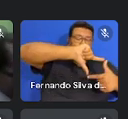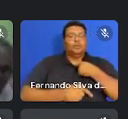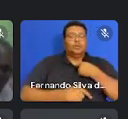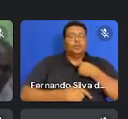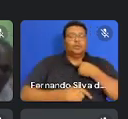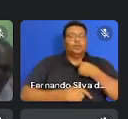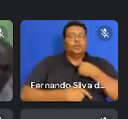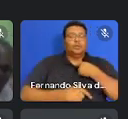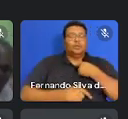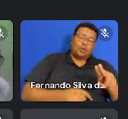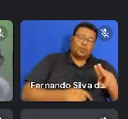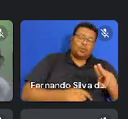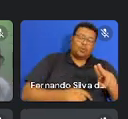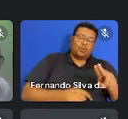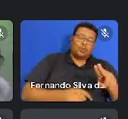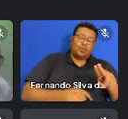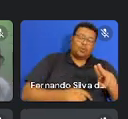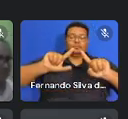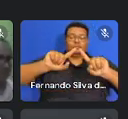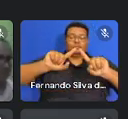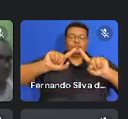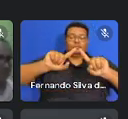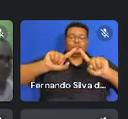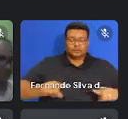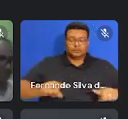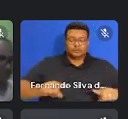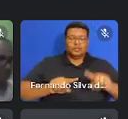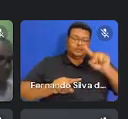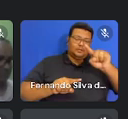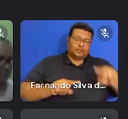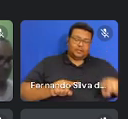um lado ou um vértice.